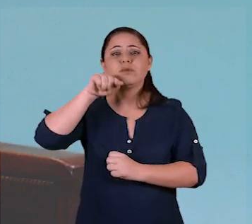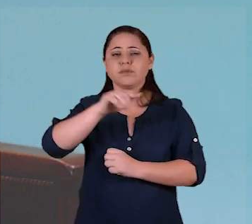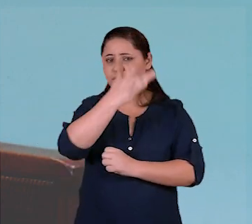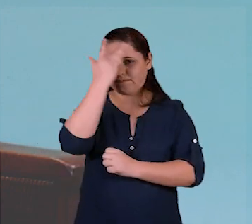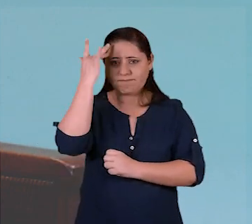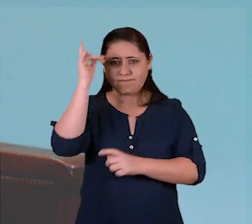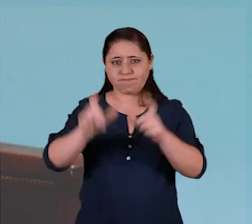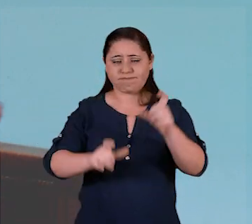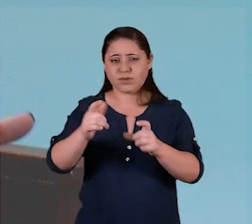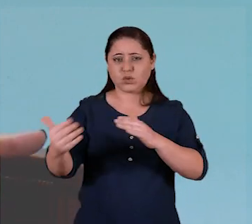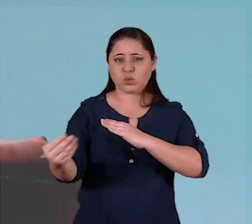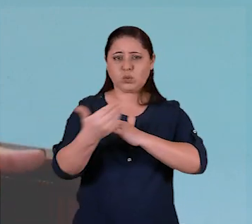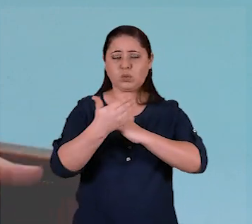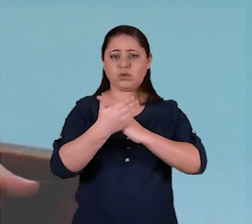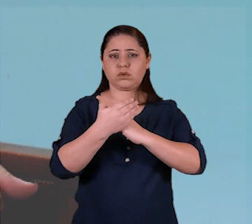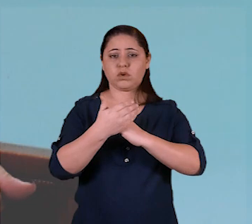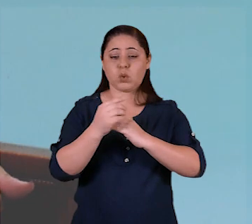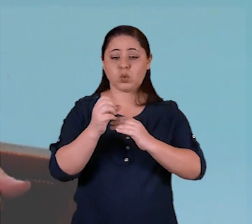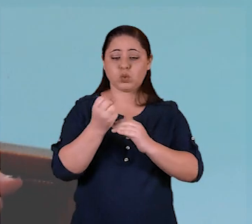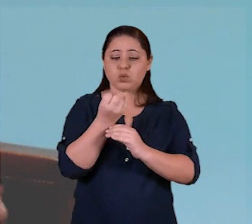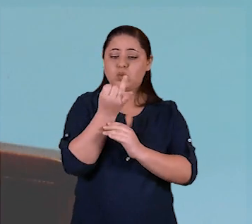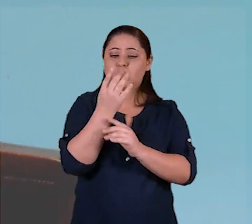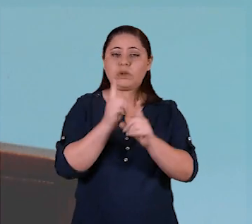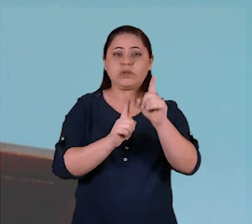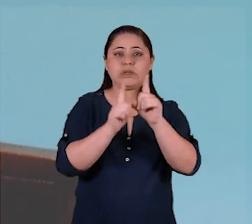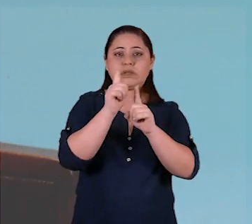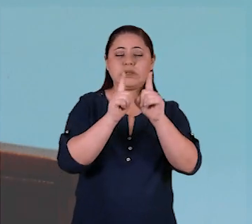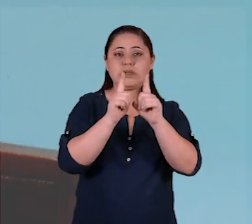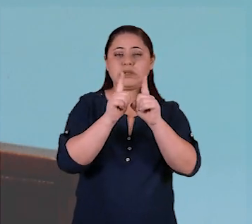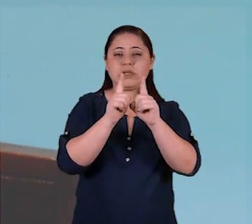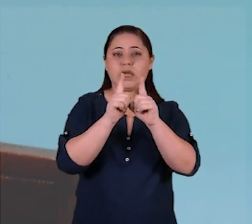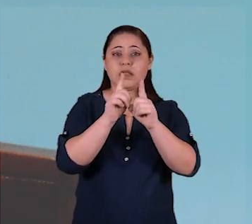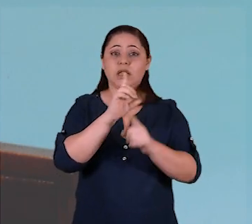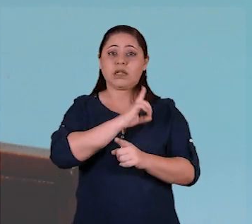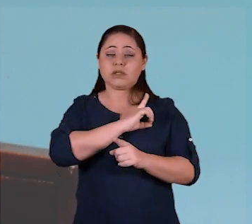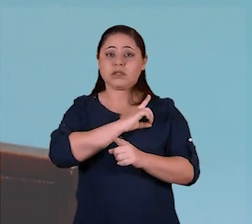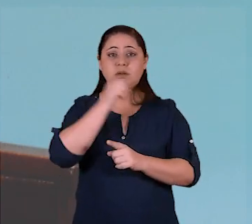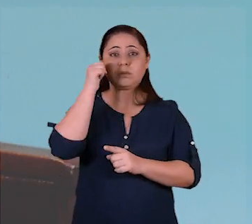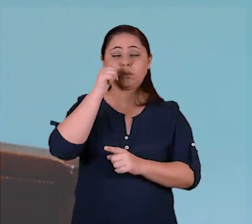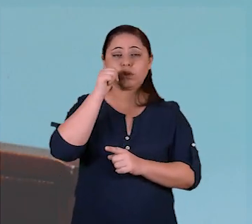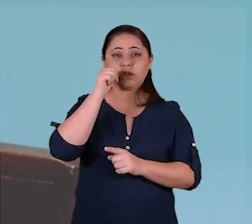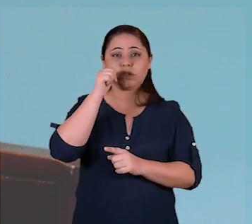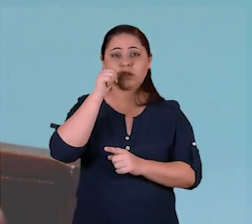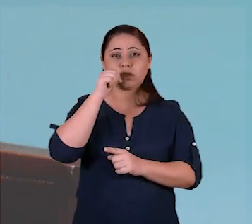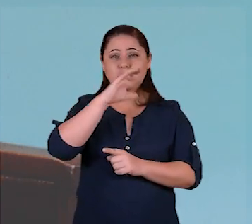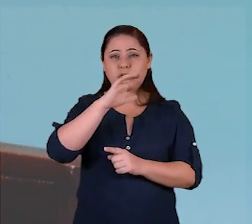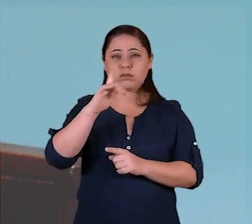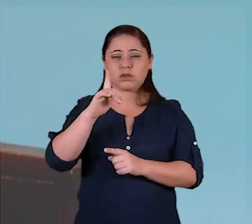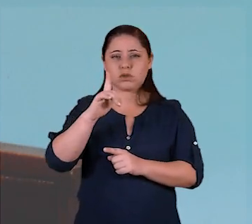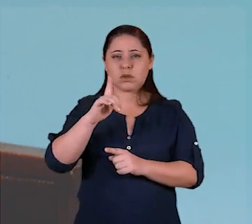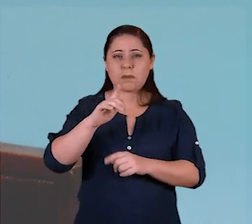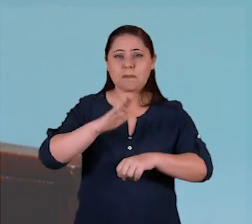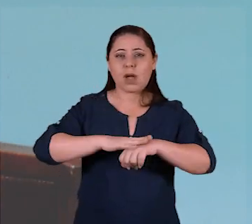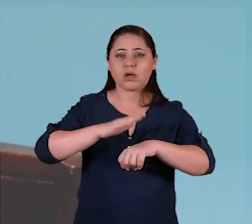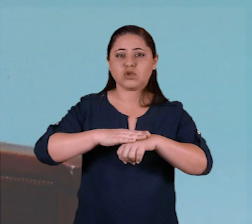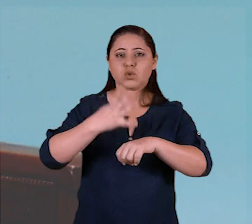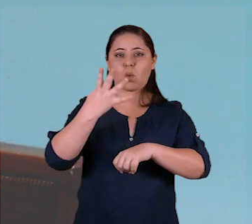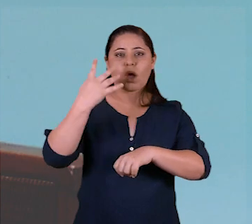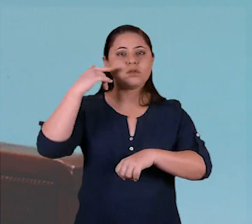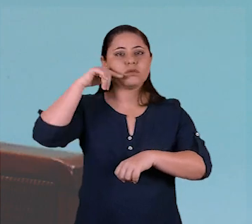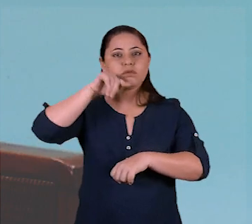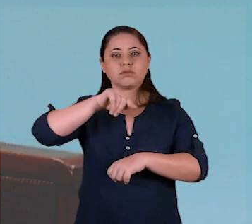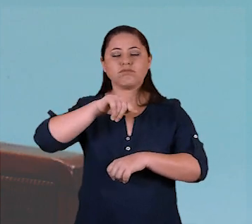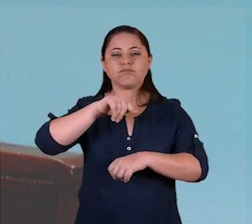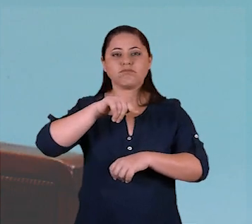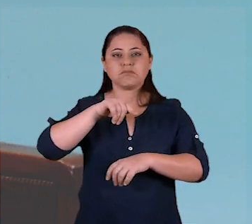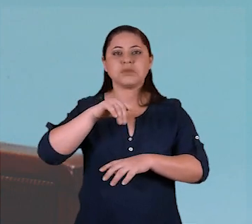né? E falando de números, a Delegacia da Mulher de Campo Grande já atendeu mais de 4.000 ocorrências nesse primeiro